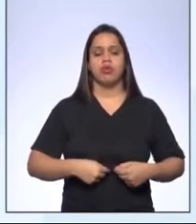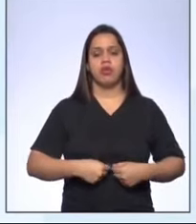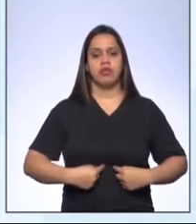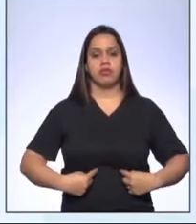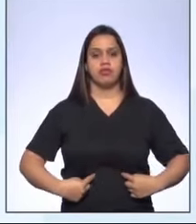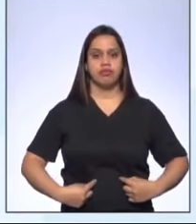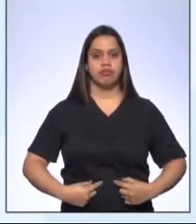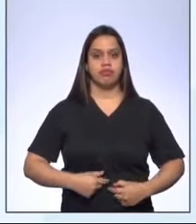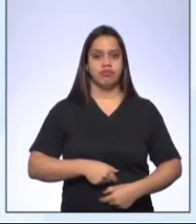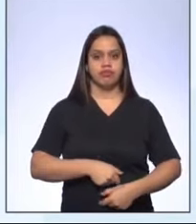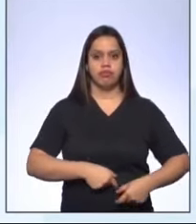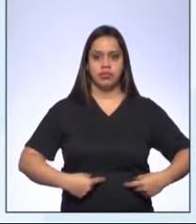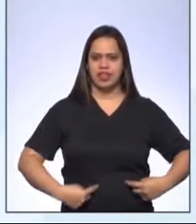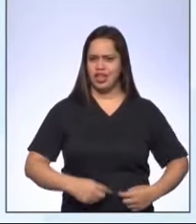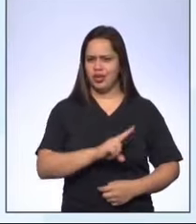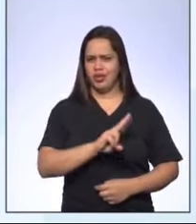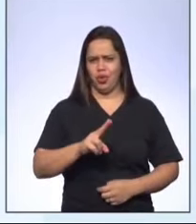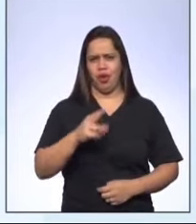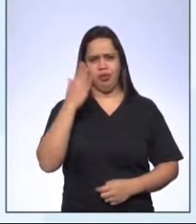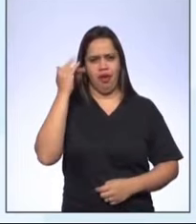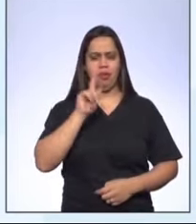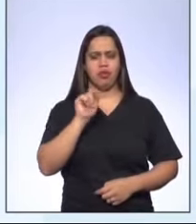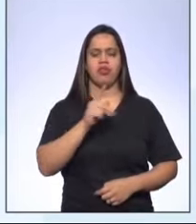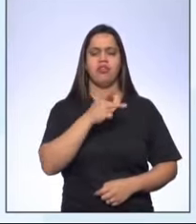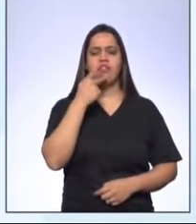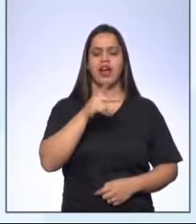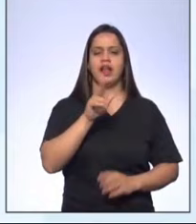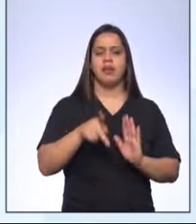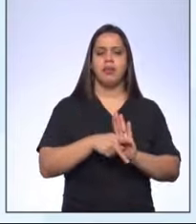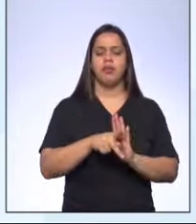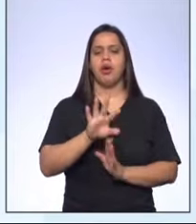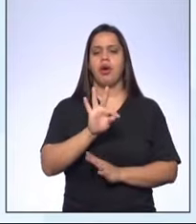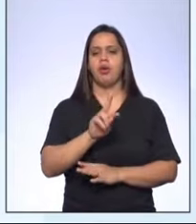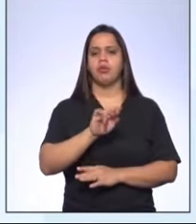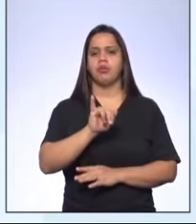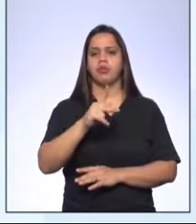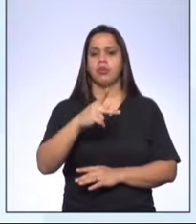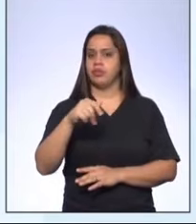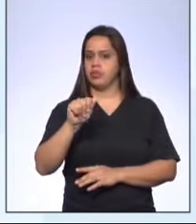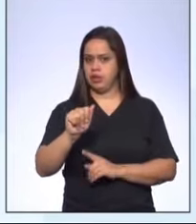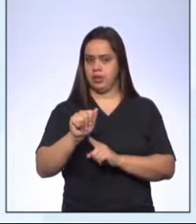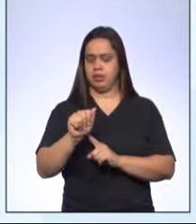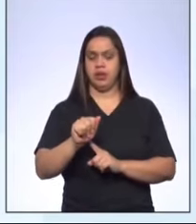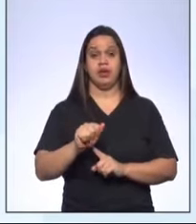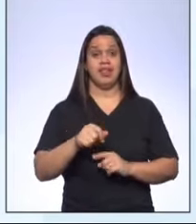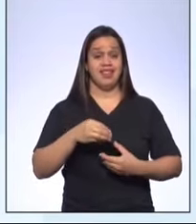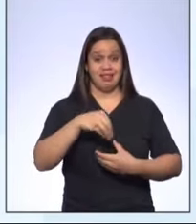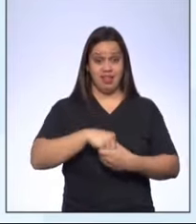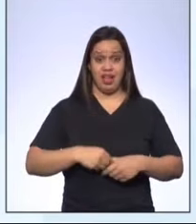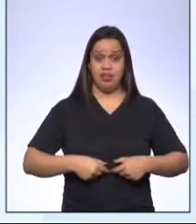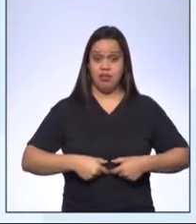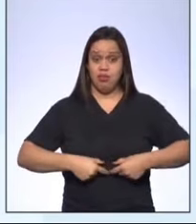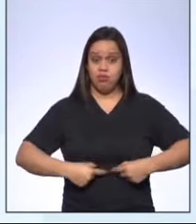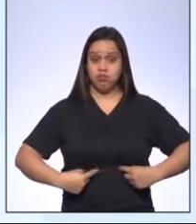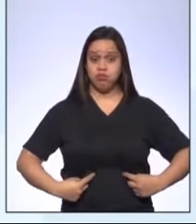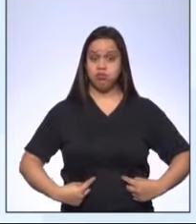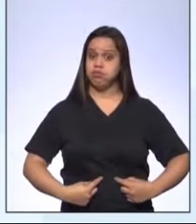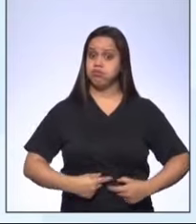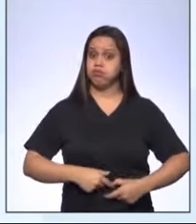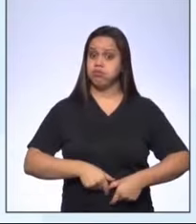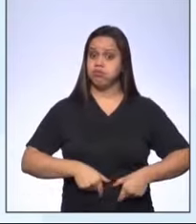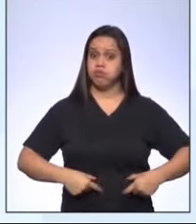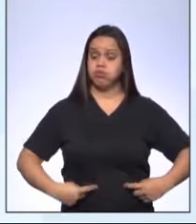Ah, as tripas, né, do cabra. Tá bom? Então, ó, intestino delgado. Gente, no intestino delgado acontece a absorção